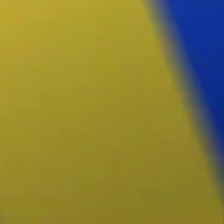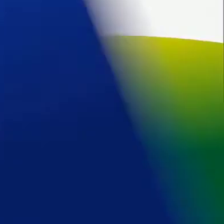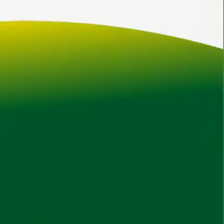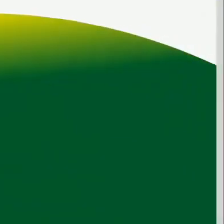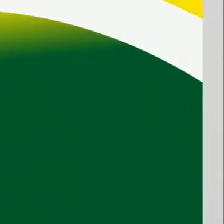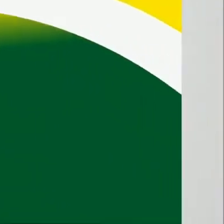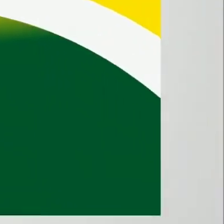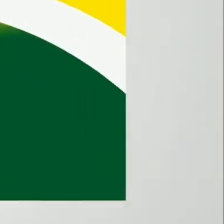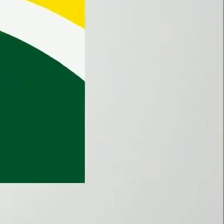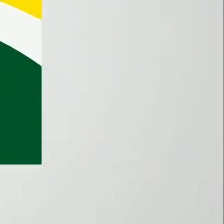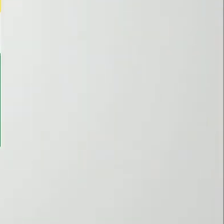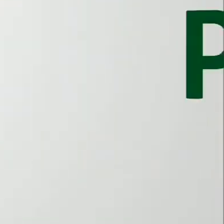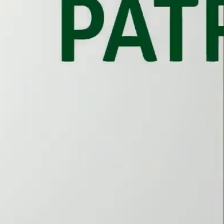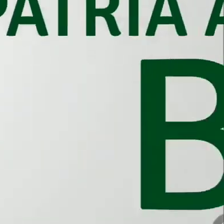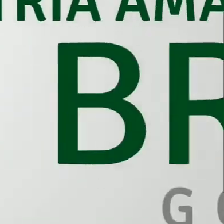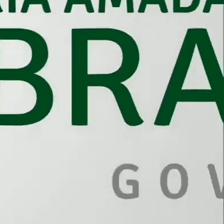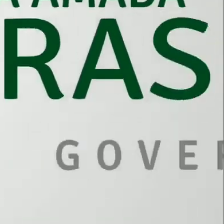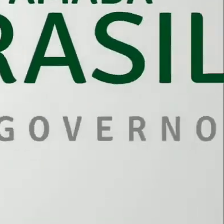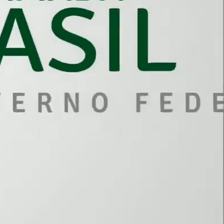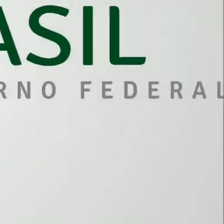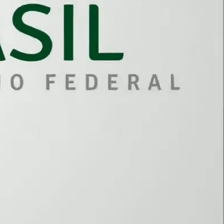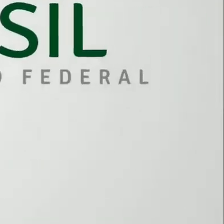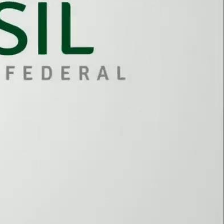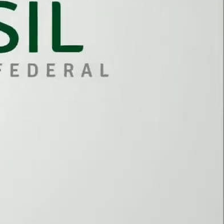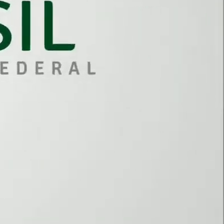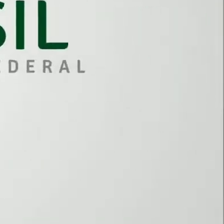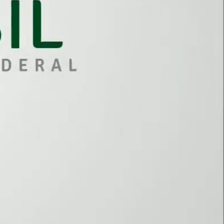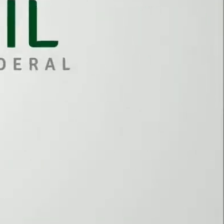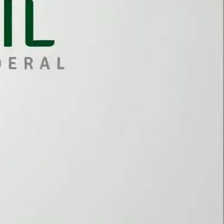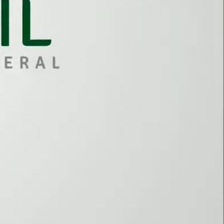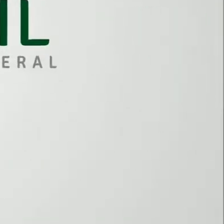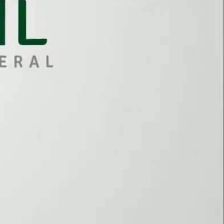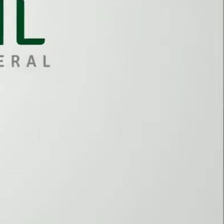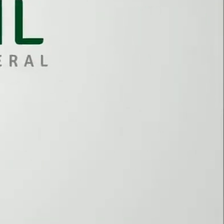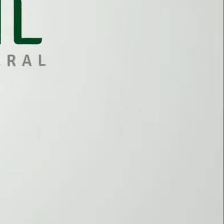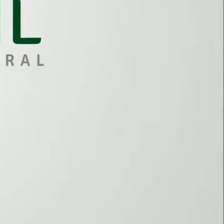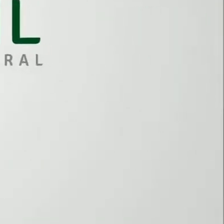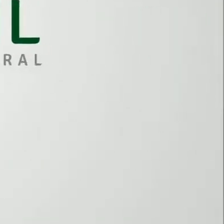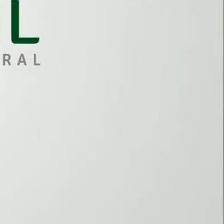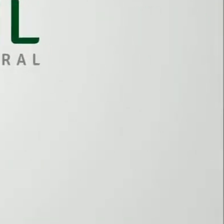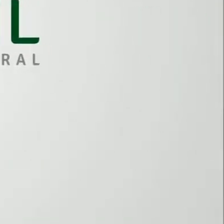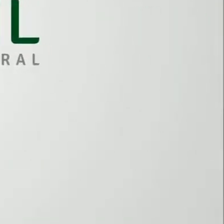Brasil E aí o